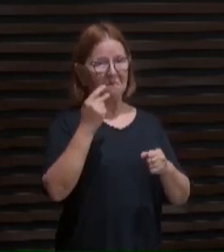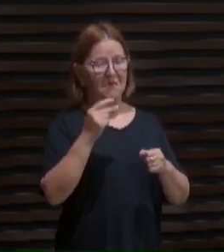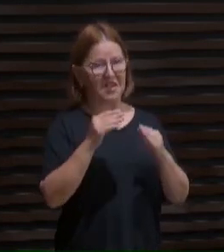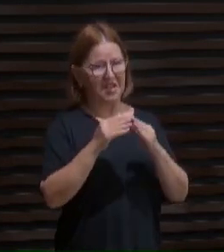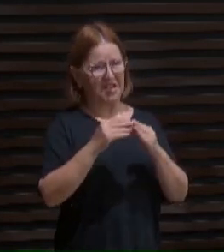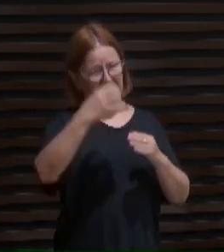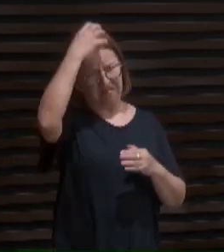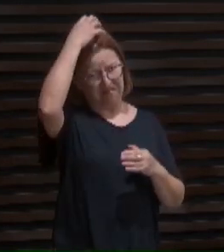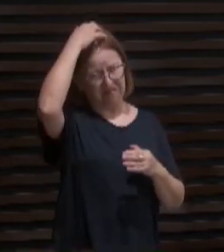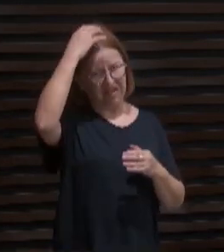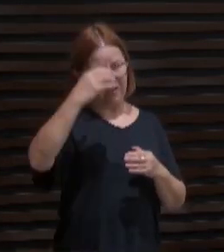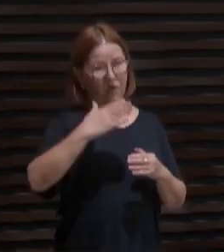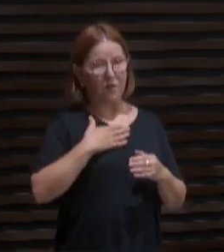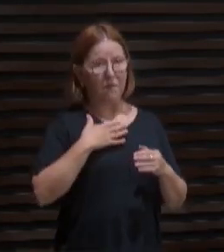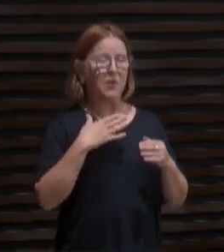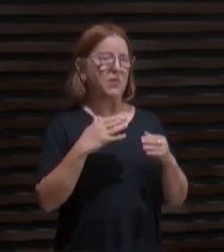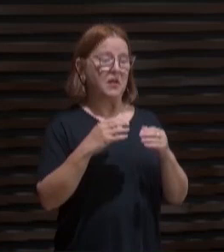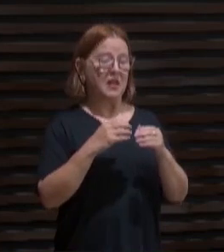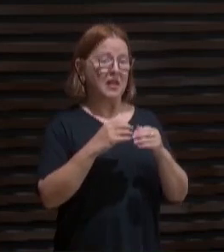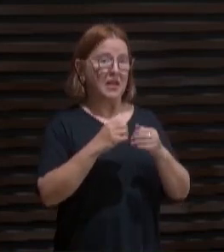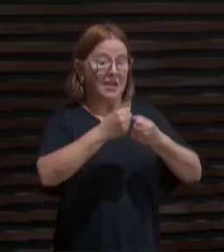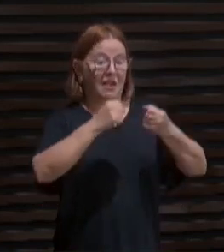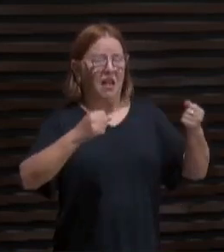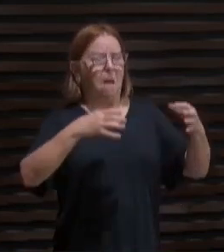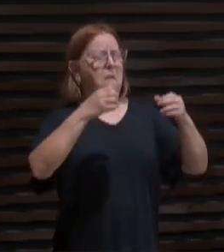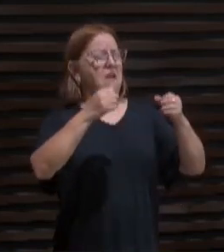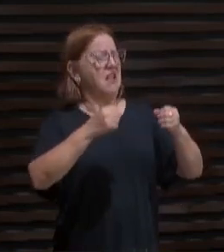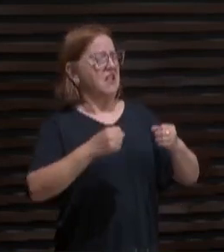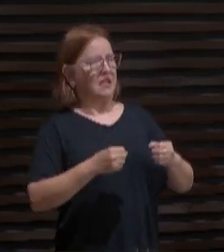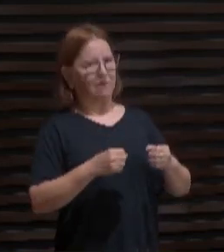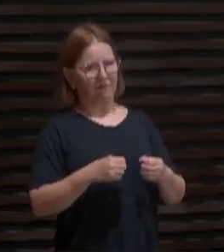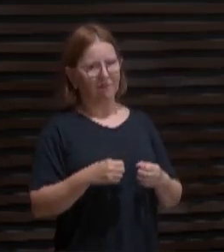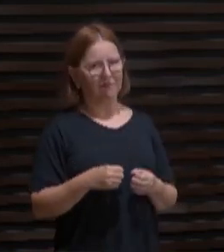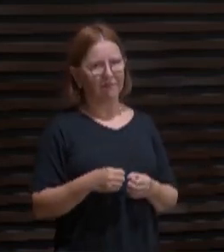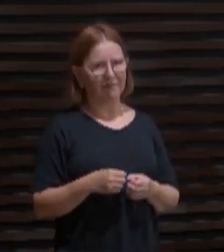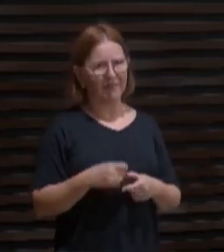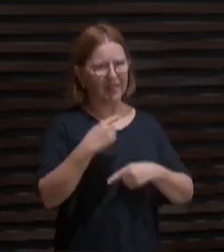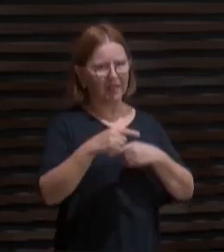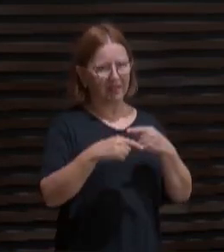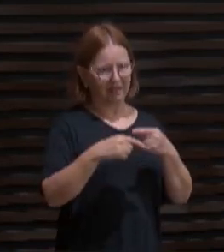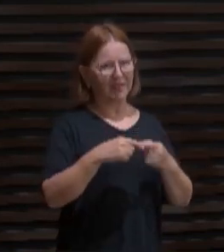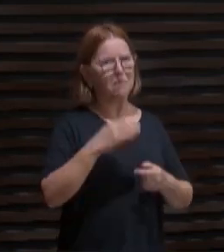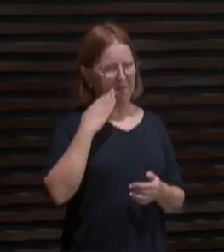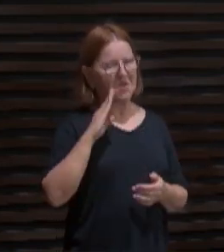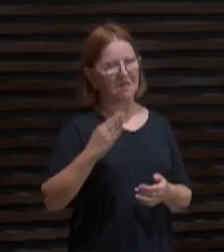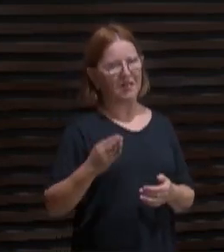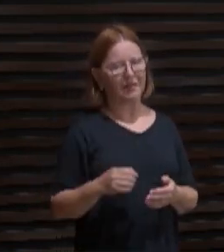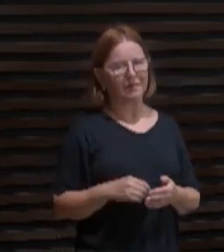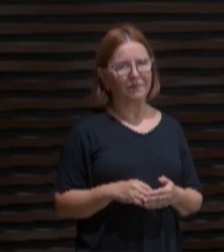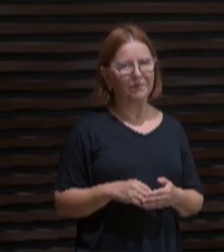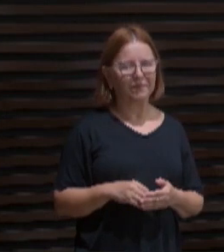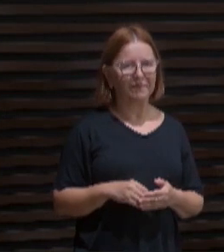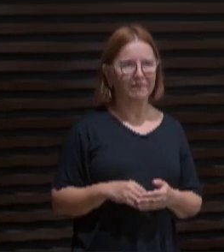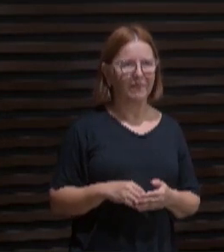minha majestade. Um dever de casa, quando você chegar hoje, leia o capítulo 4 e veja onde ele foi parar.